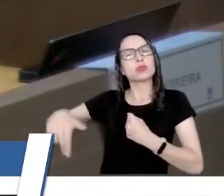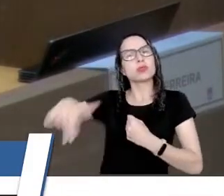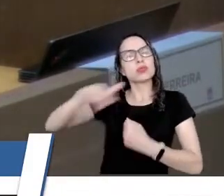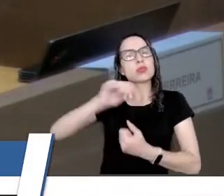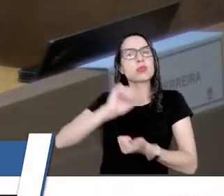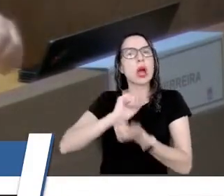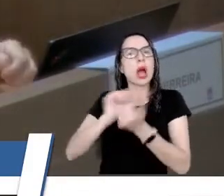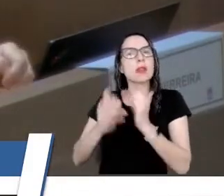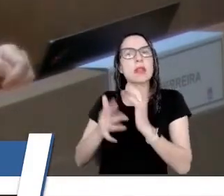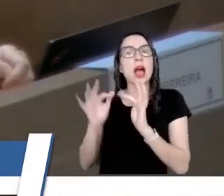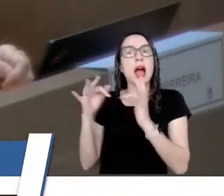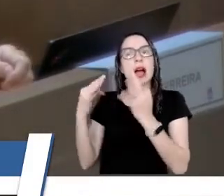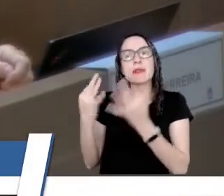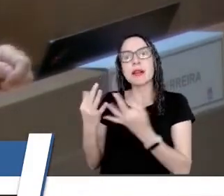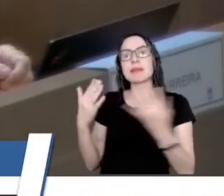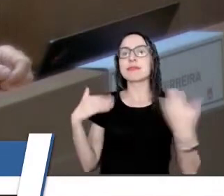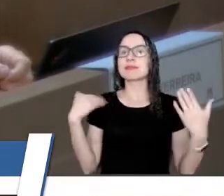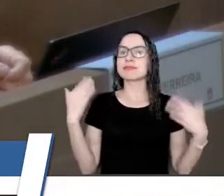famílias fazendo